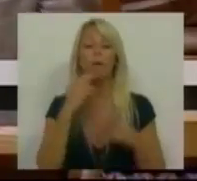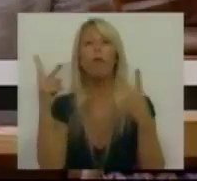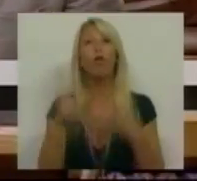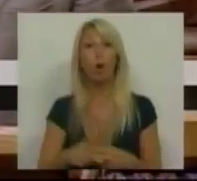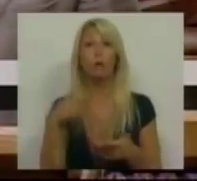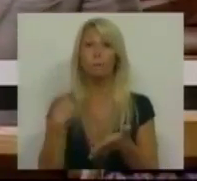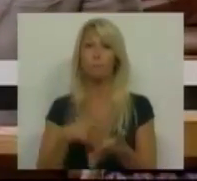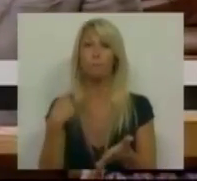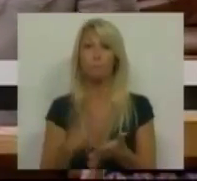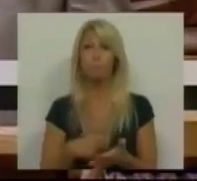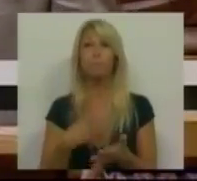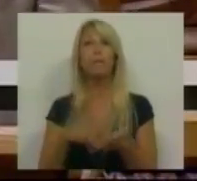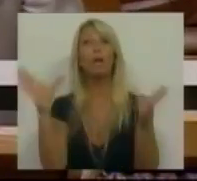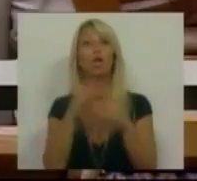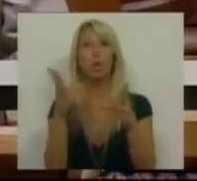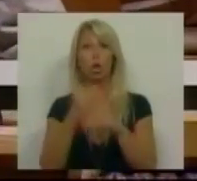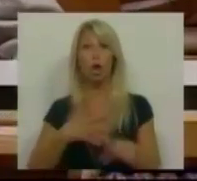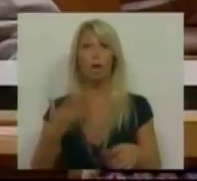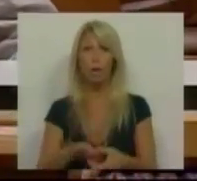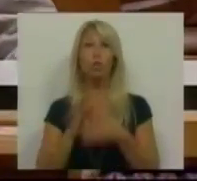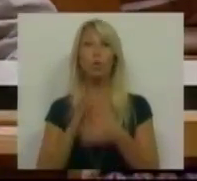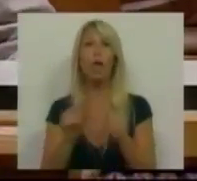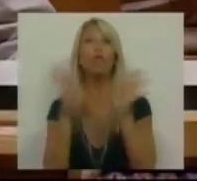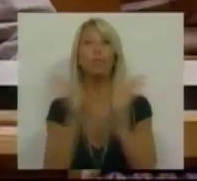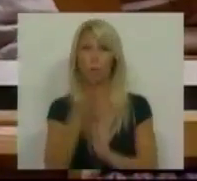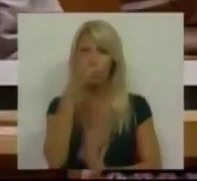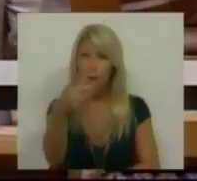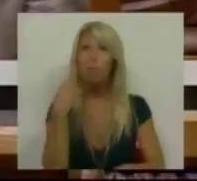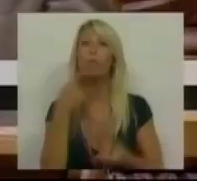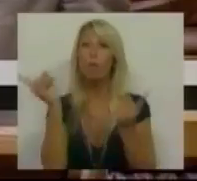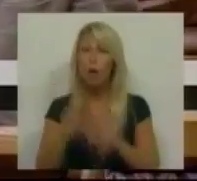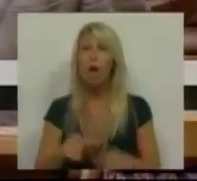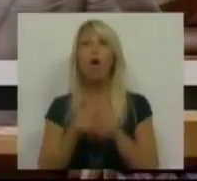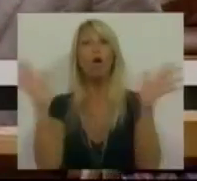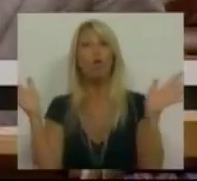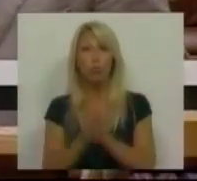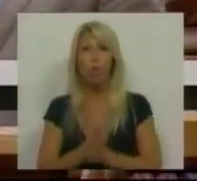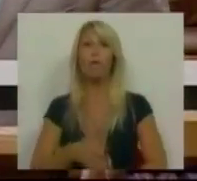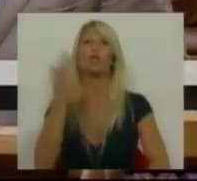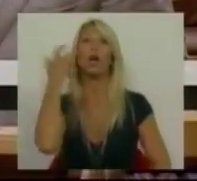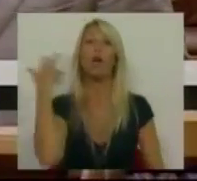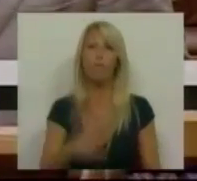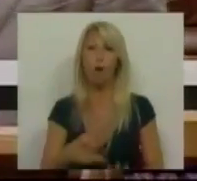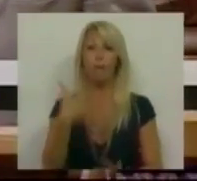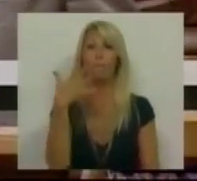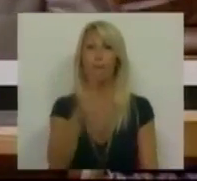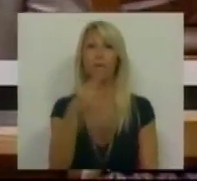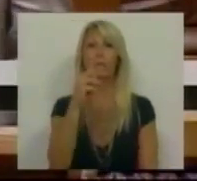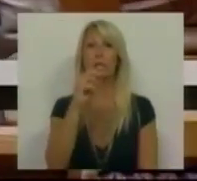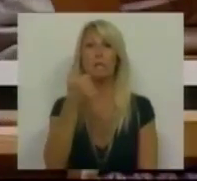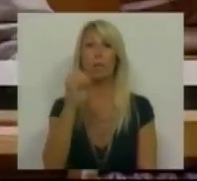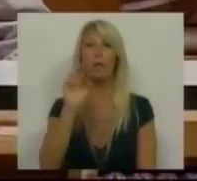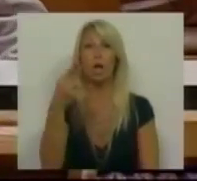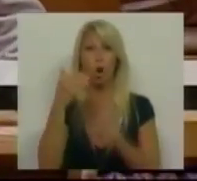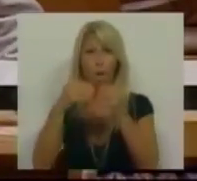contribuição extraordinária de solidariedade para todas, e eu repito, todas as reformas acima de 1.350 euros,